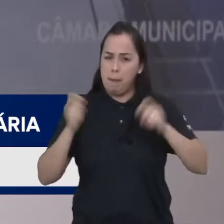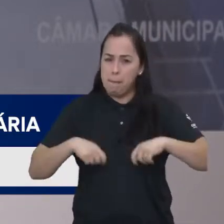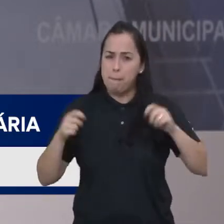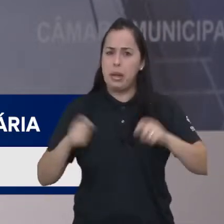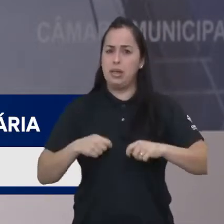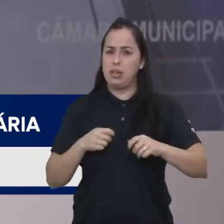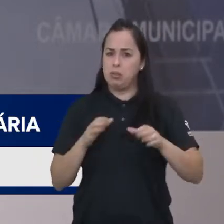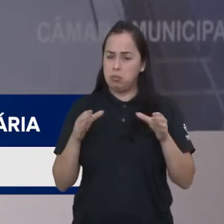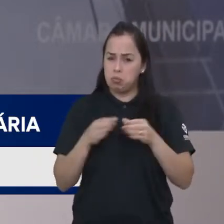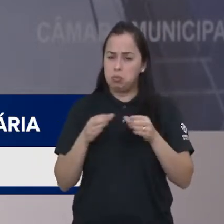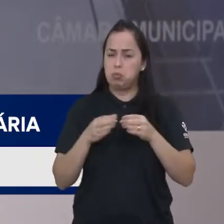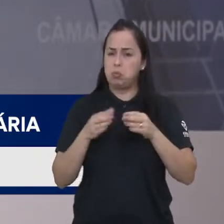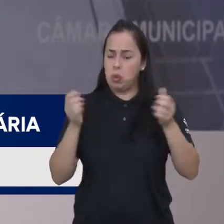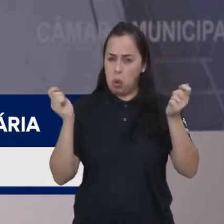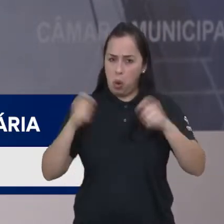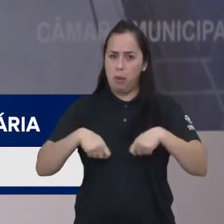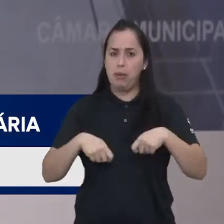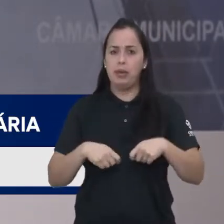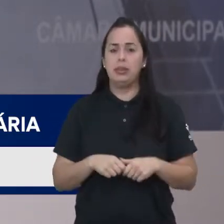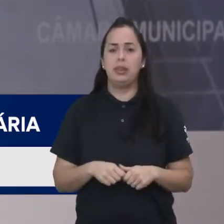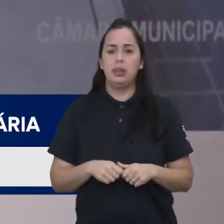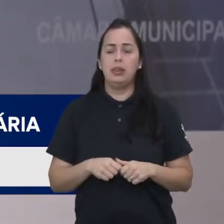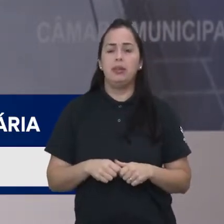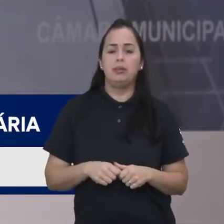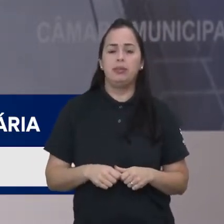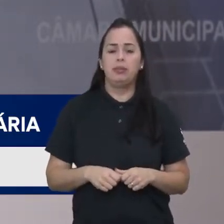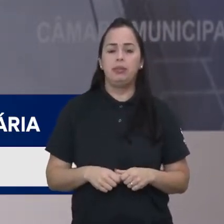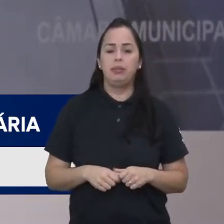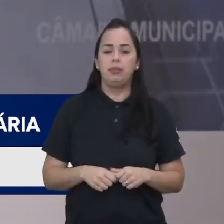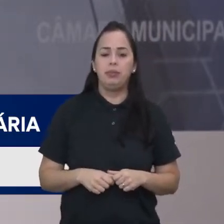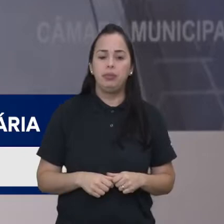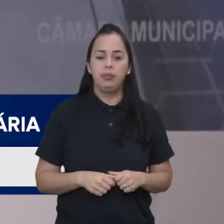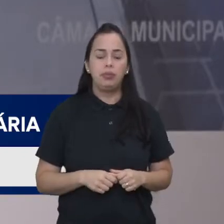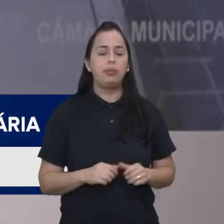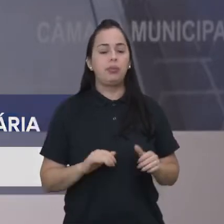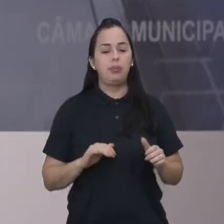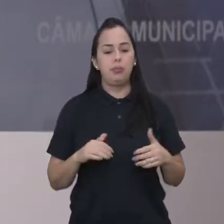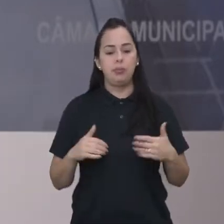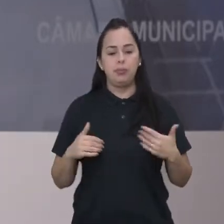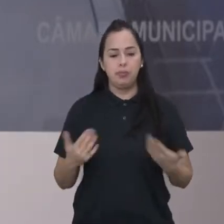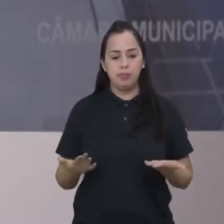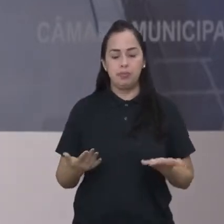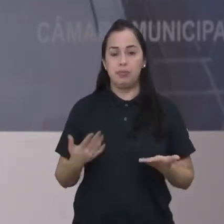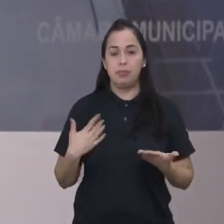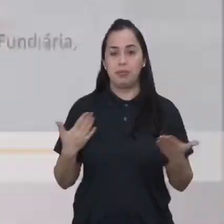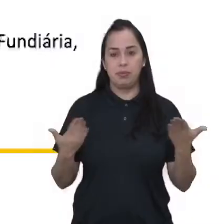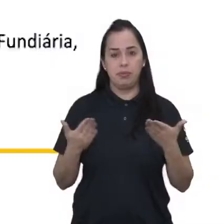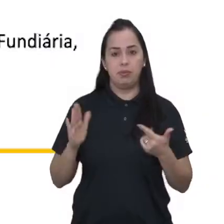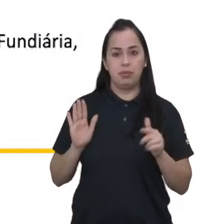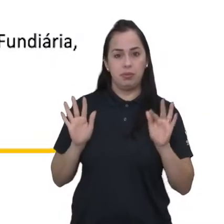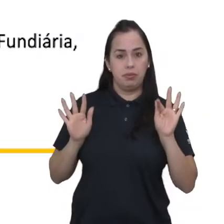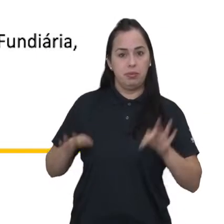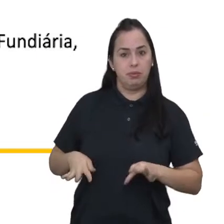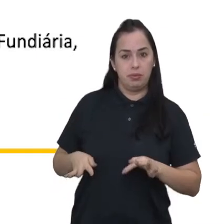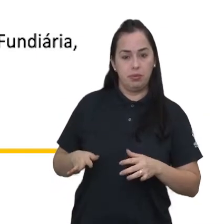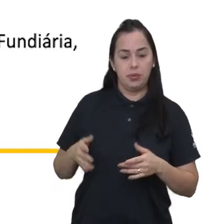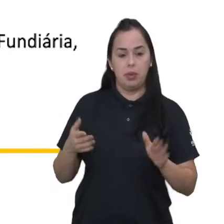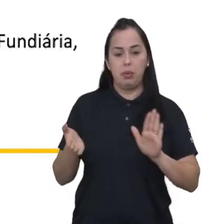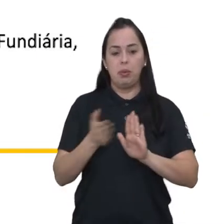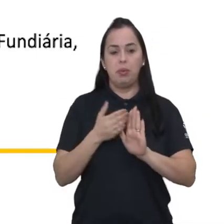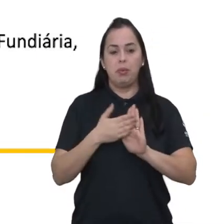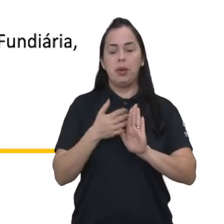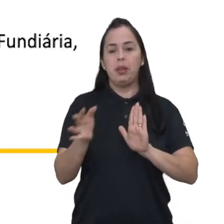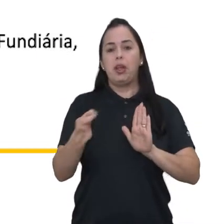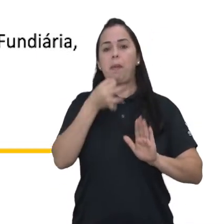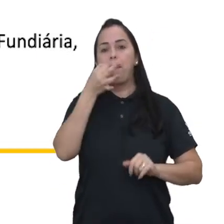muito competente, muito capacitada. para fazer isso. Então, eu vou finalizar minha apresentação com algumas